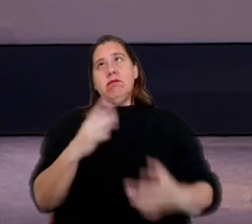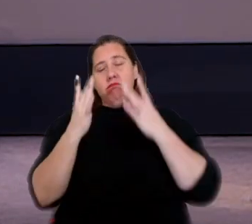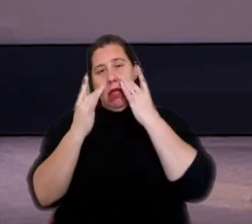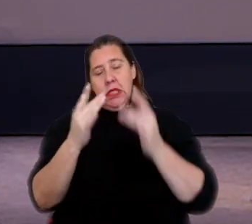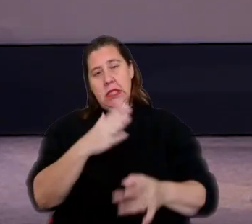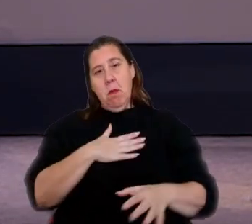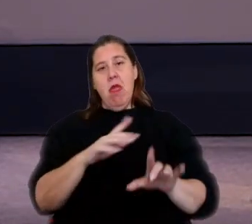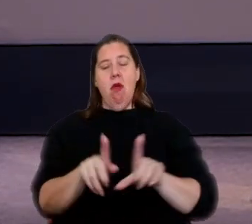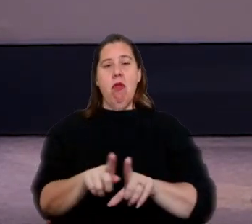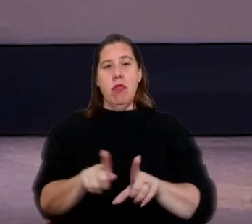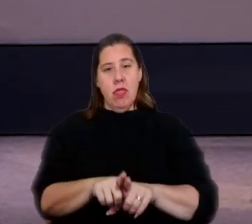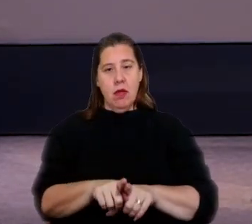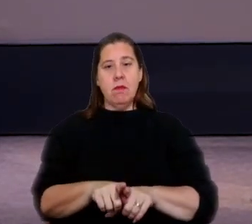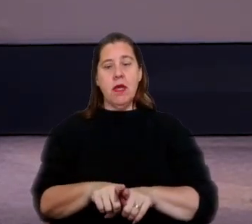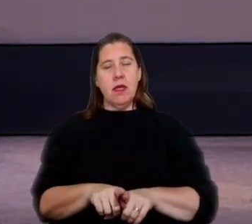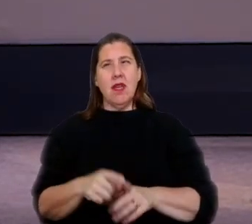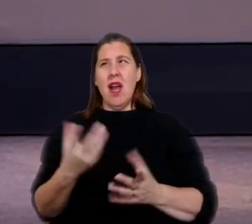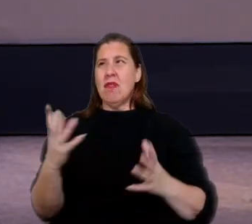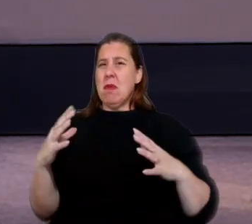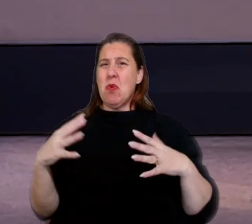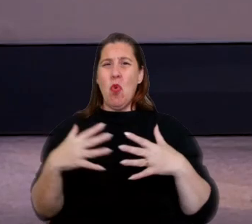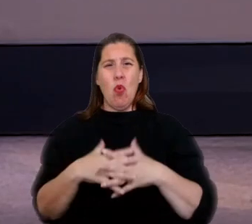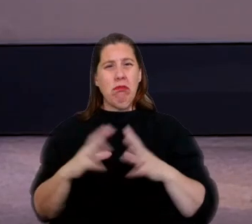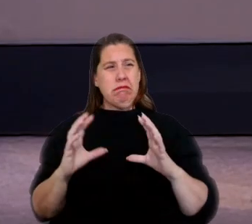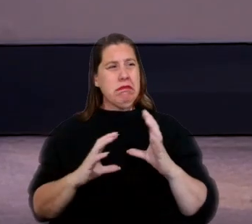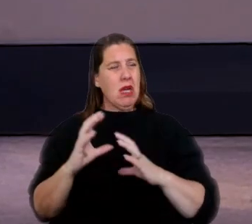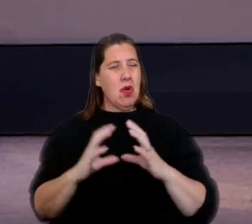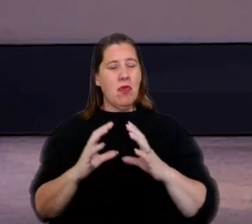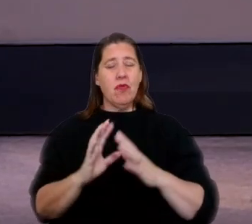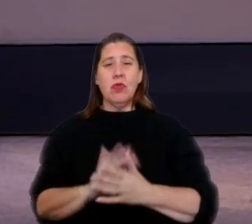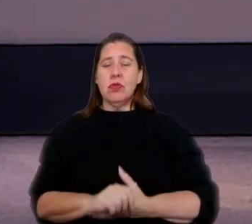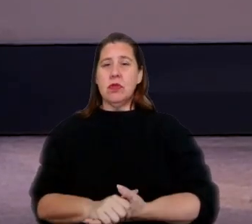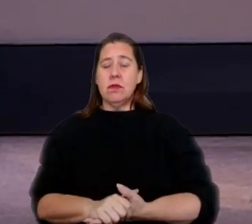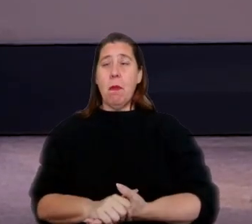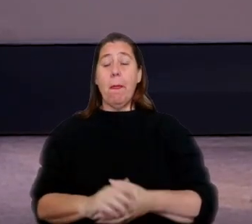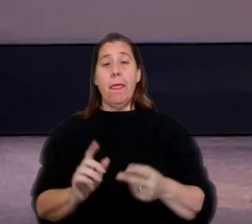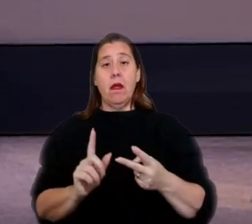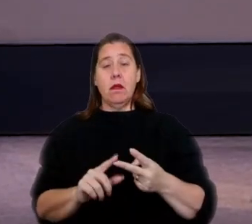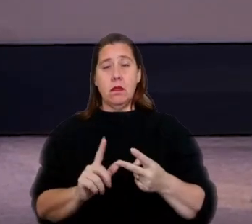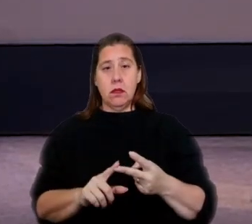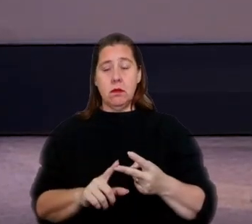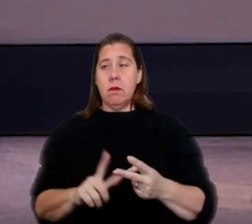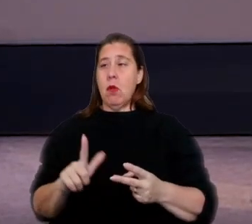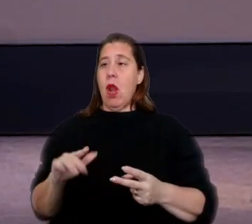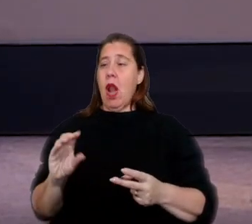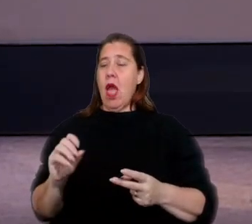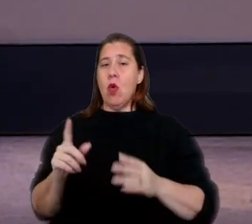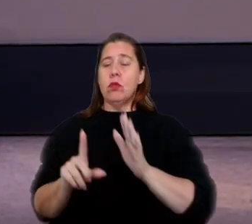Então, me chamou bastante atenção esse estilo de apego confuso ali, um pouco desorganizado. E,